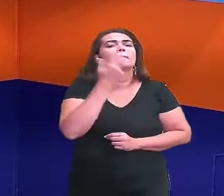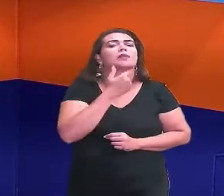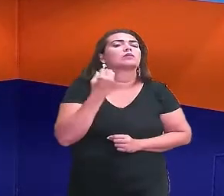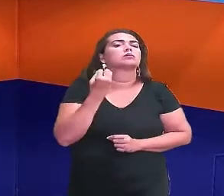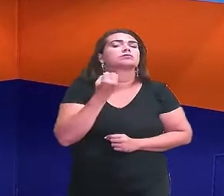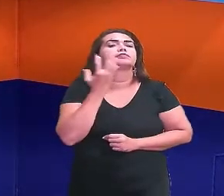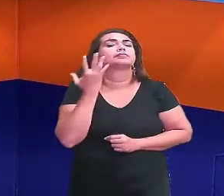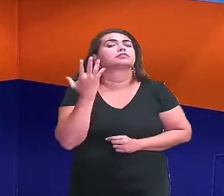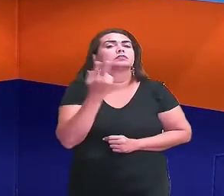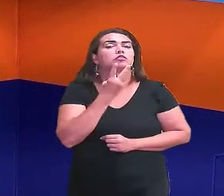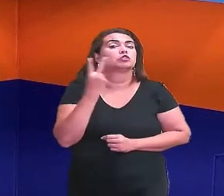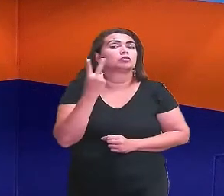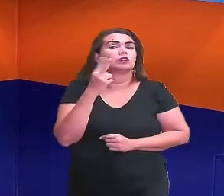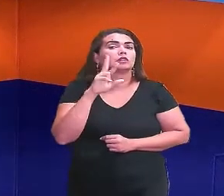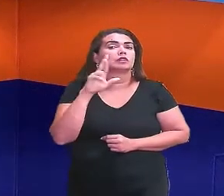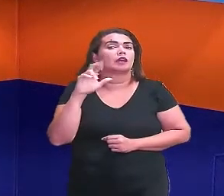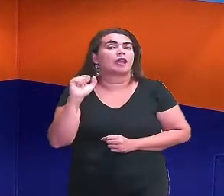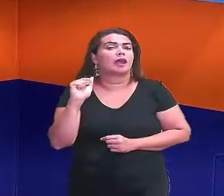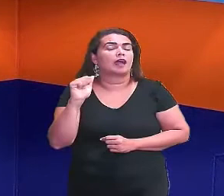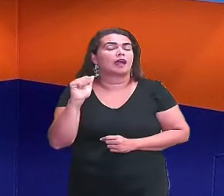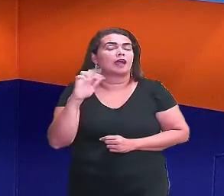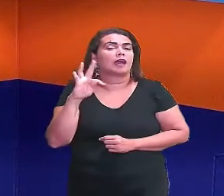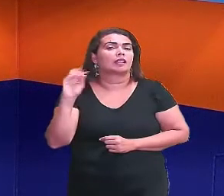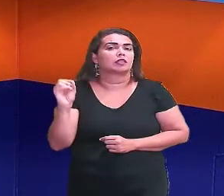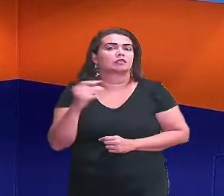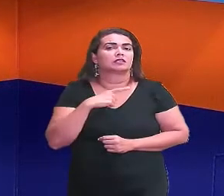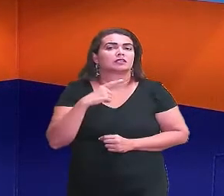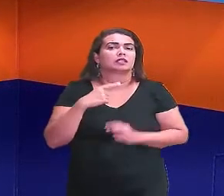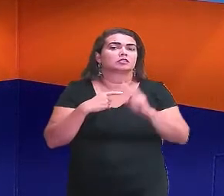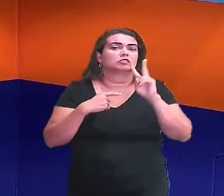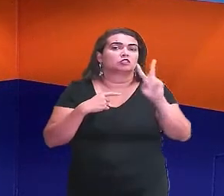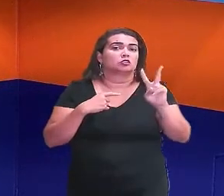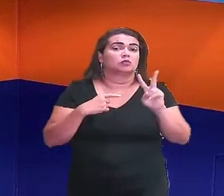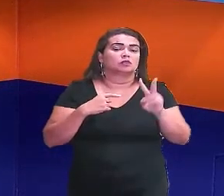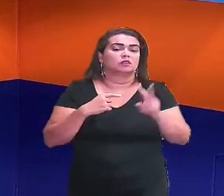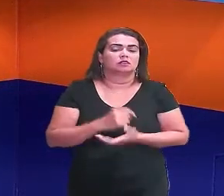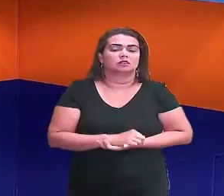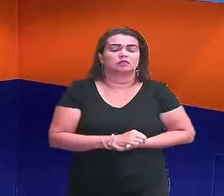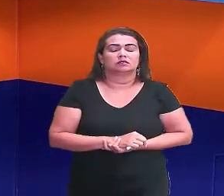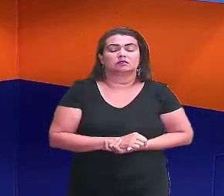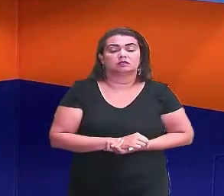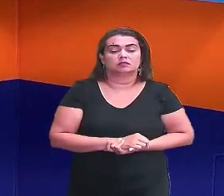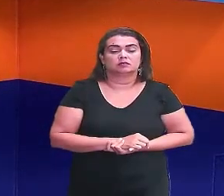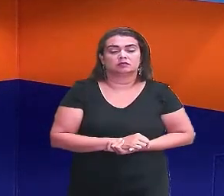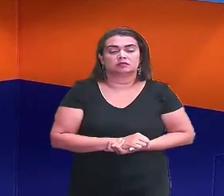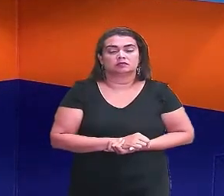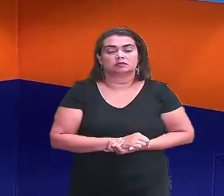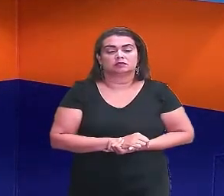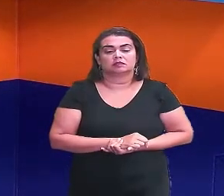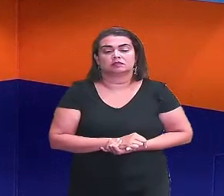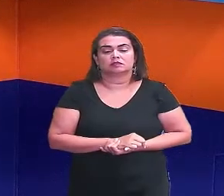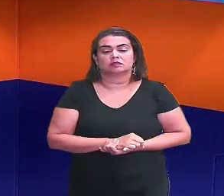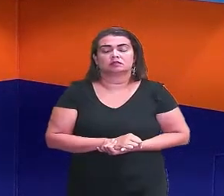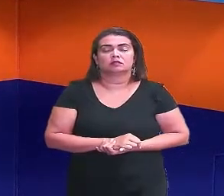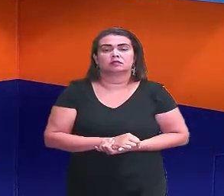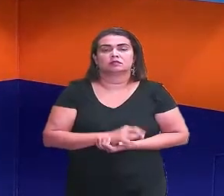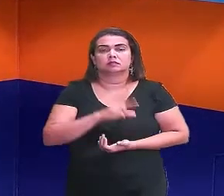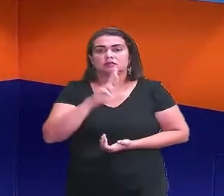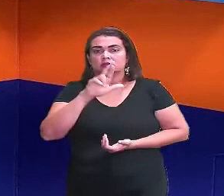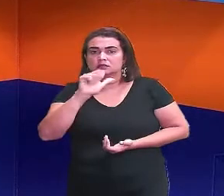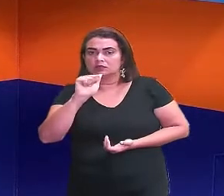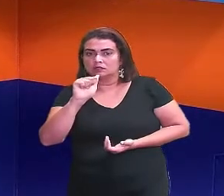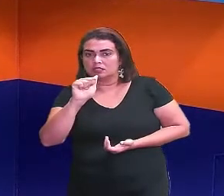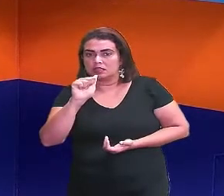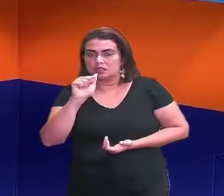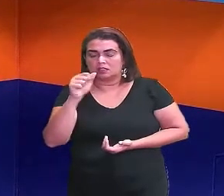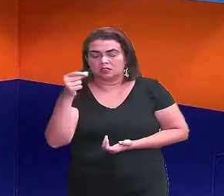boquinha? 2. Então, vão ter 2 sílabas. Vamos ver aqui. Vai ficar